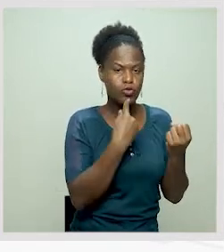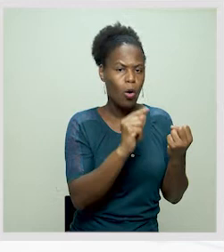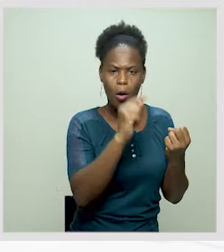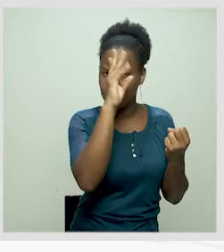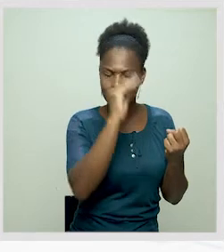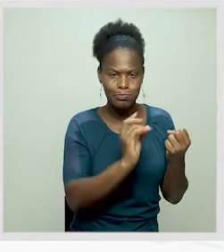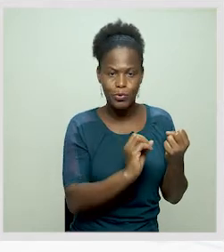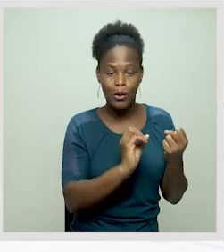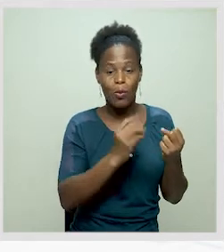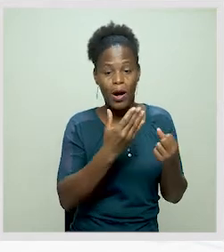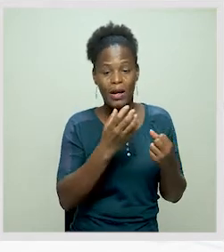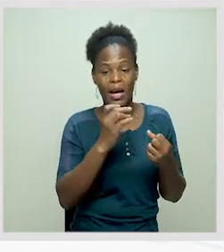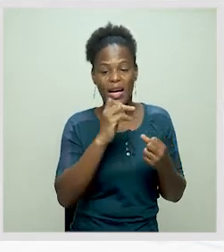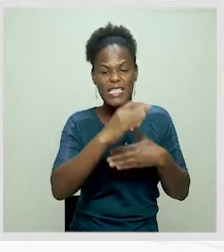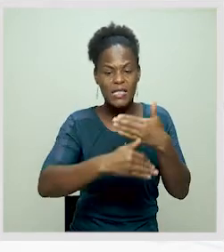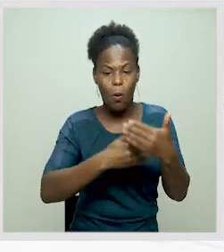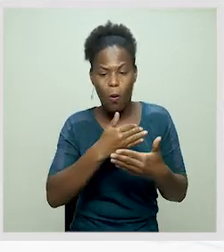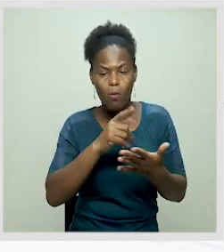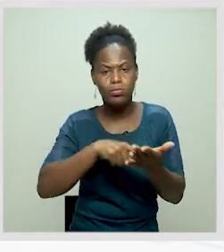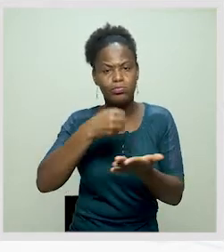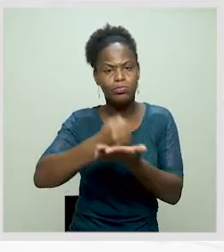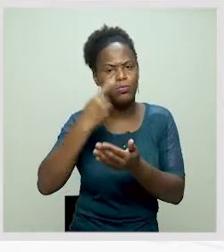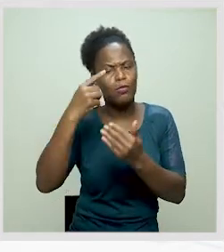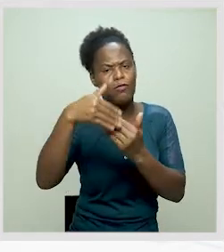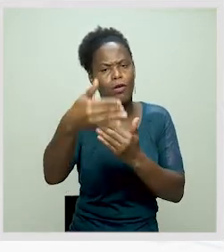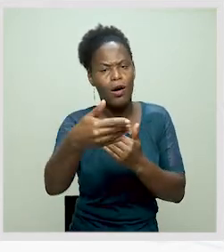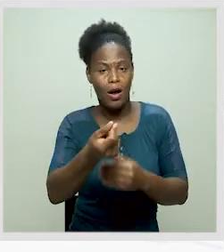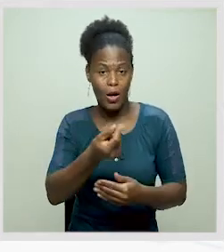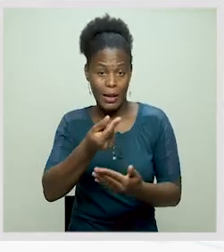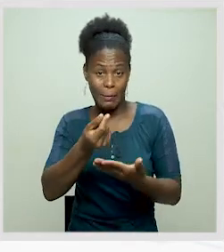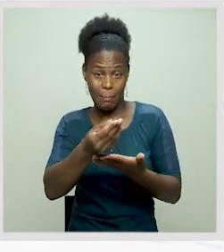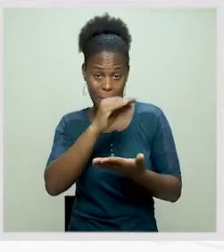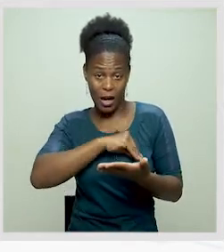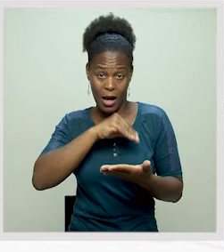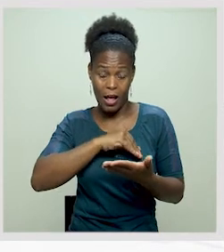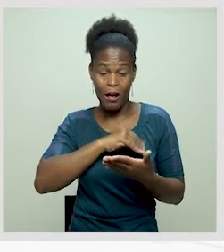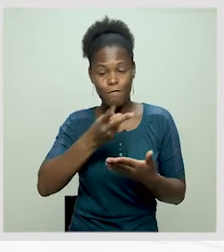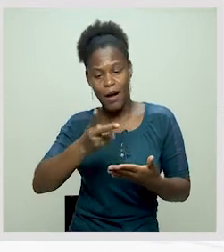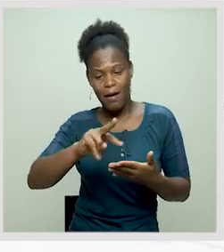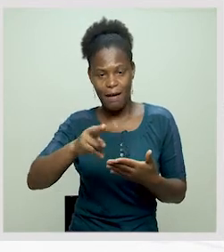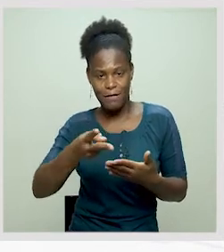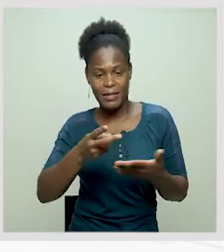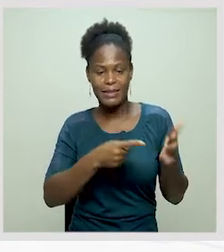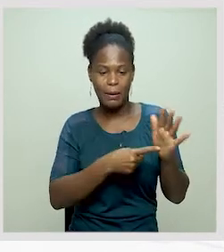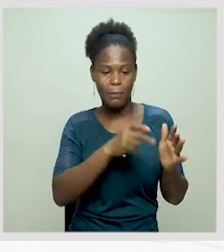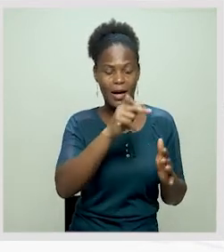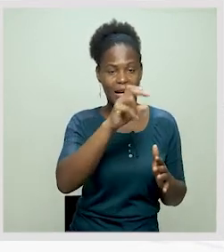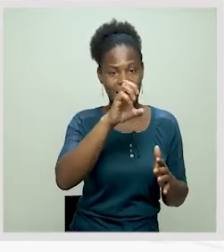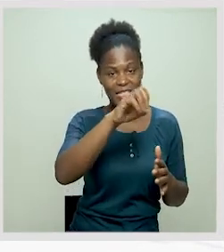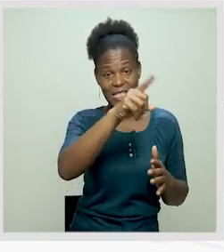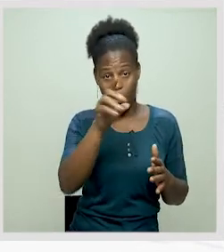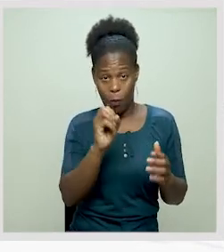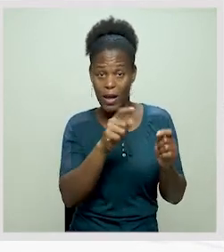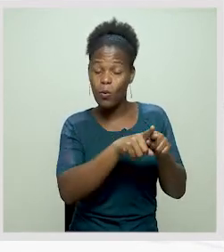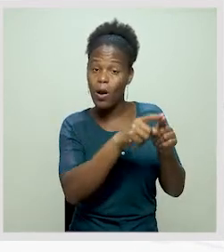com duração perpétua e rendimento variável. Ou seja, a ação é